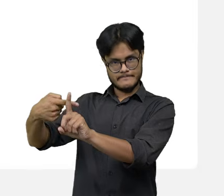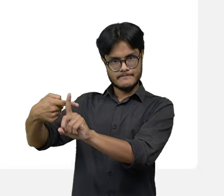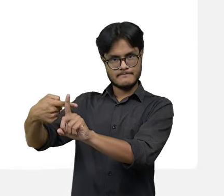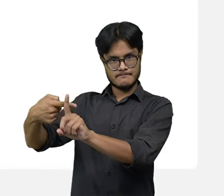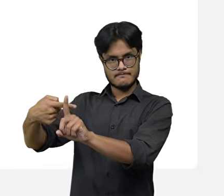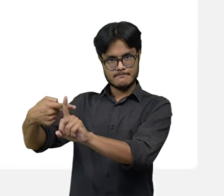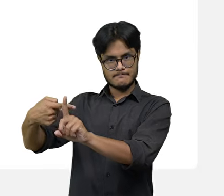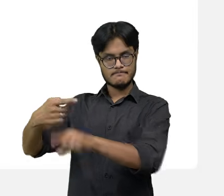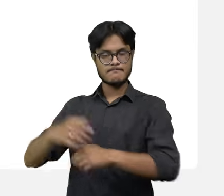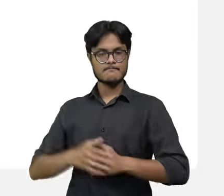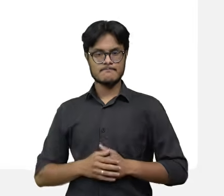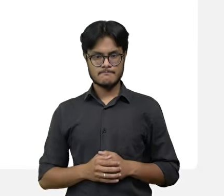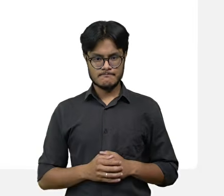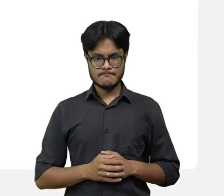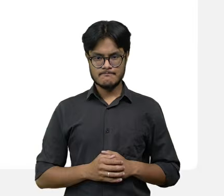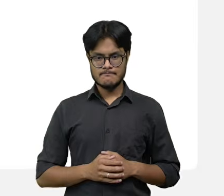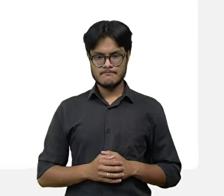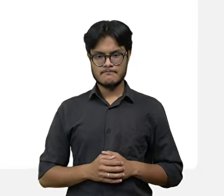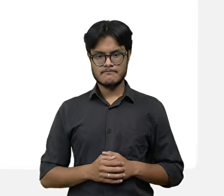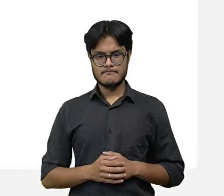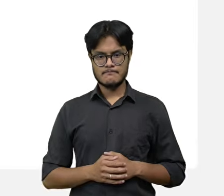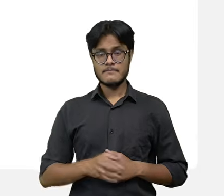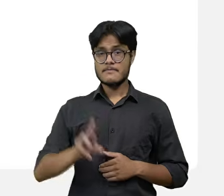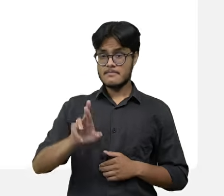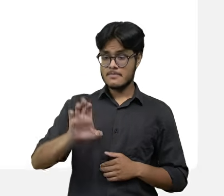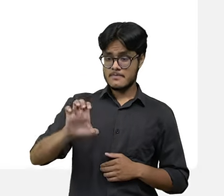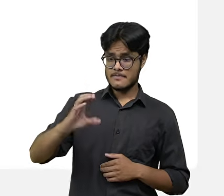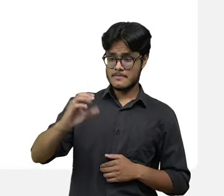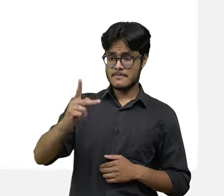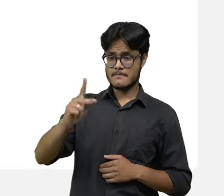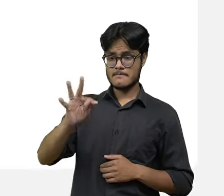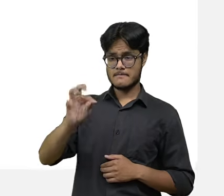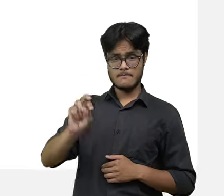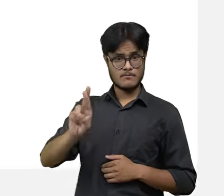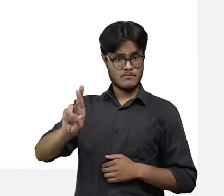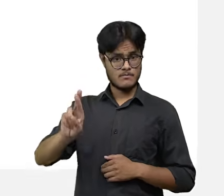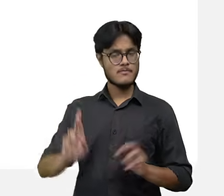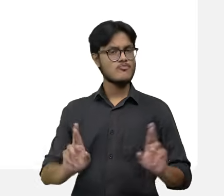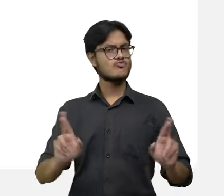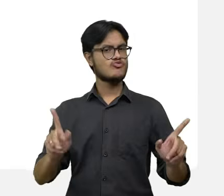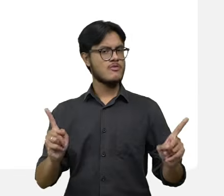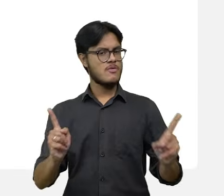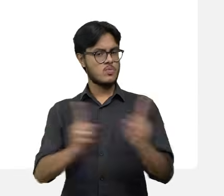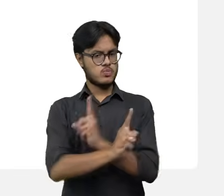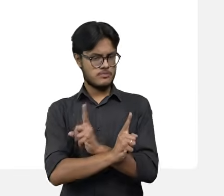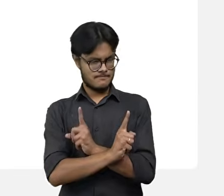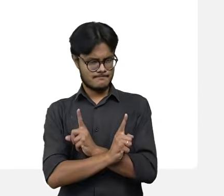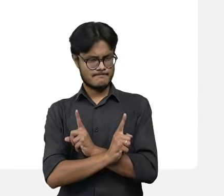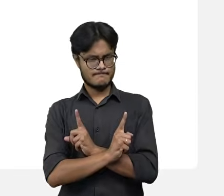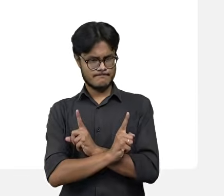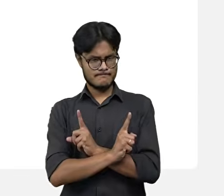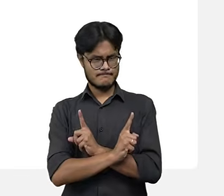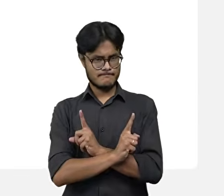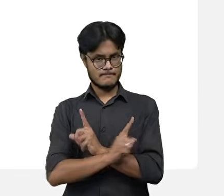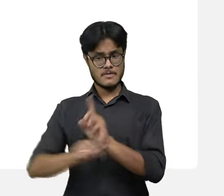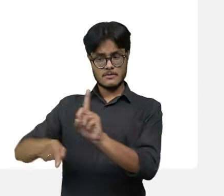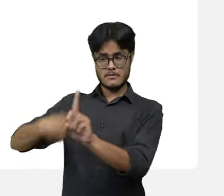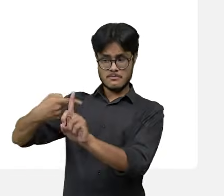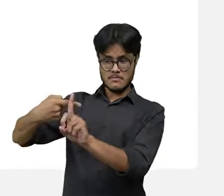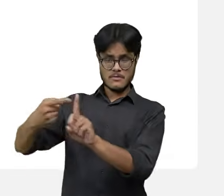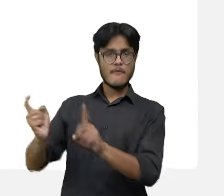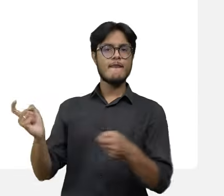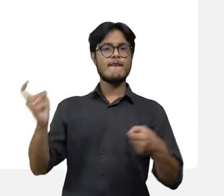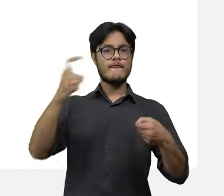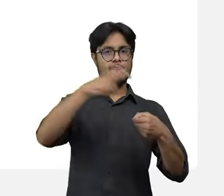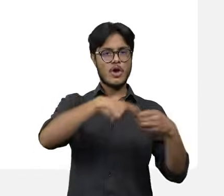gerador. E no receptor é o mesmo desenho, né? Mas a corrente ela vai do